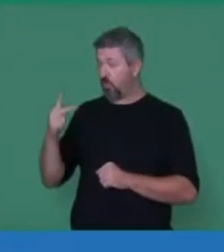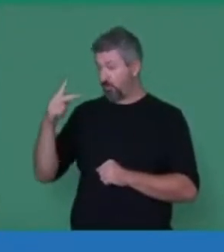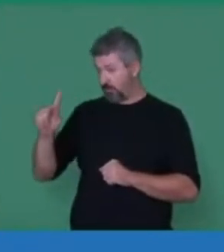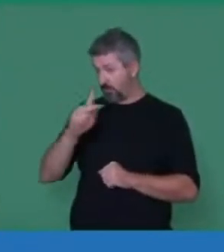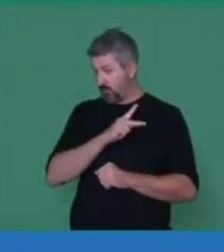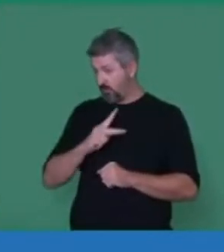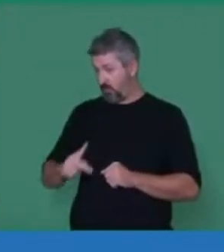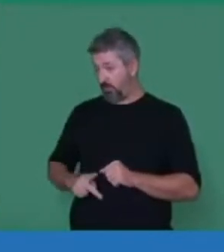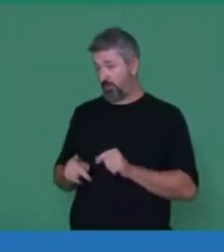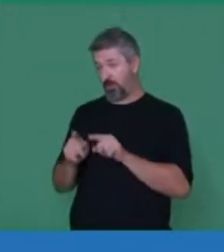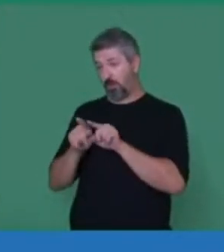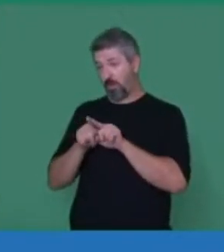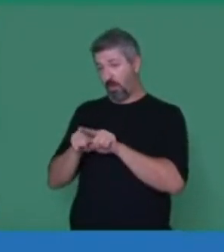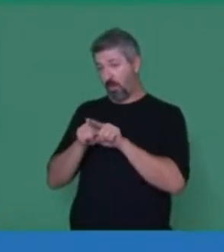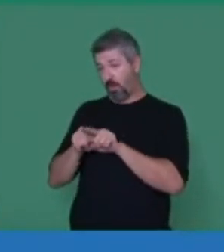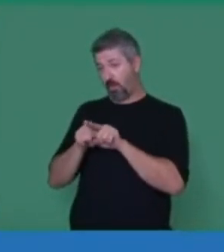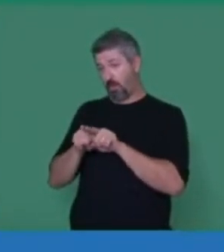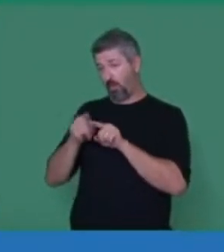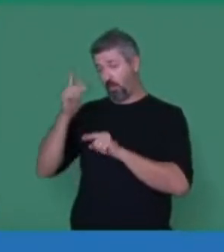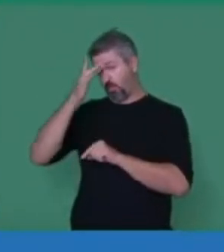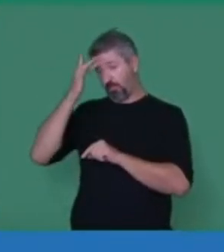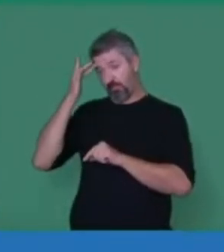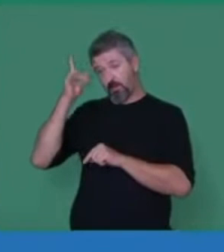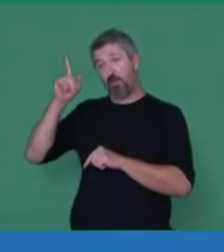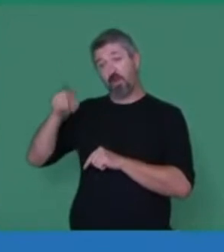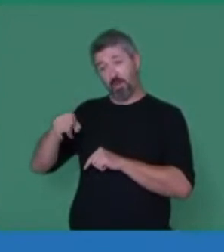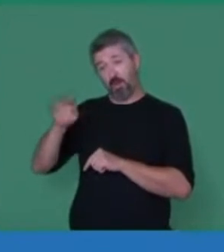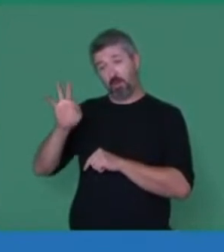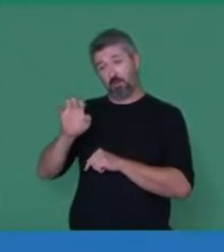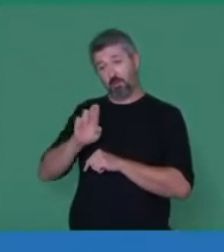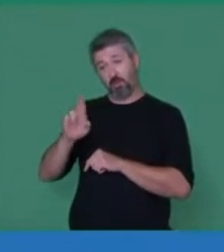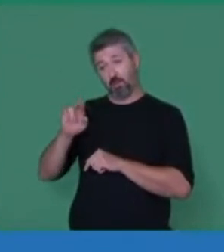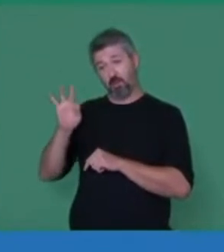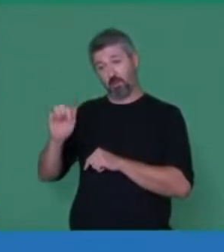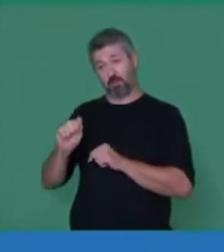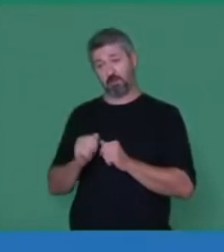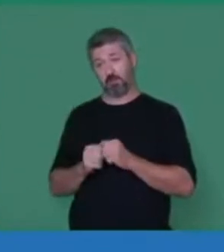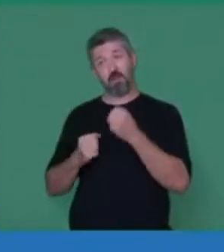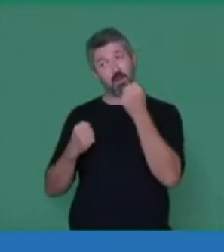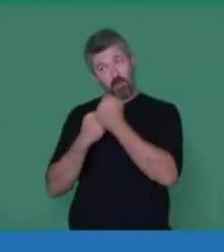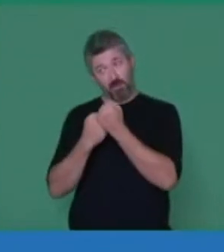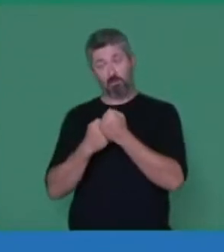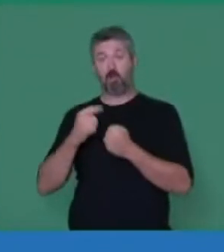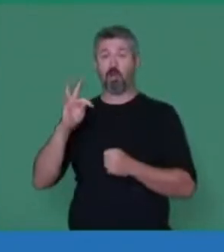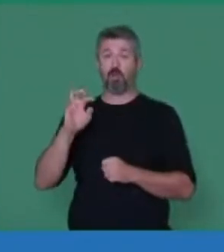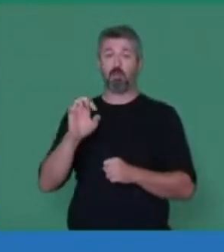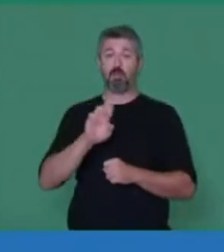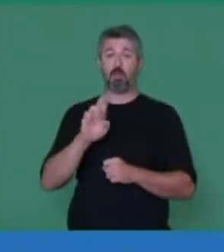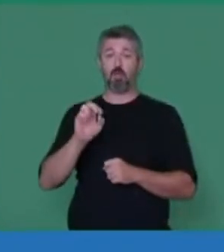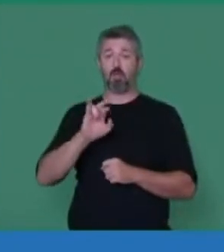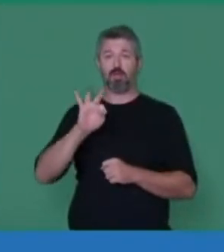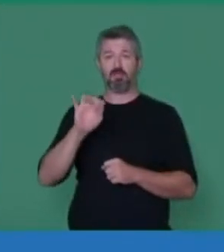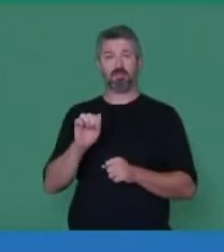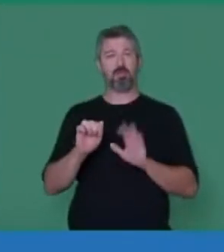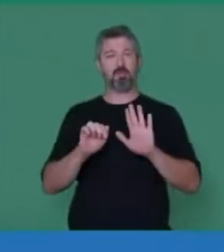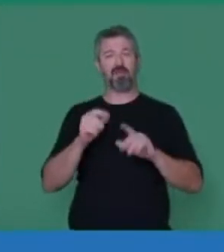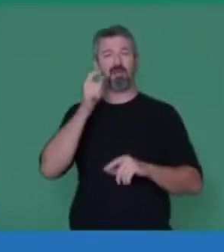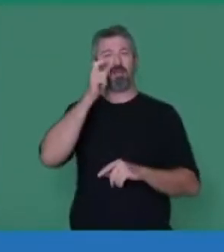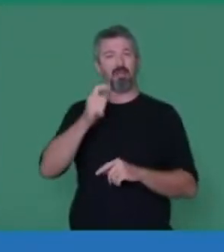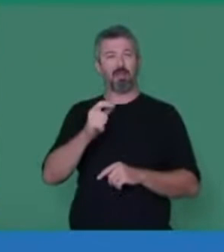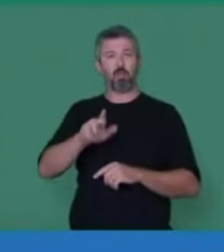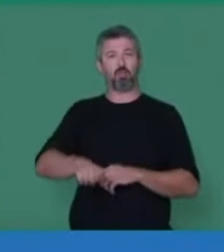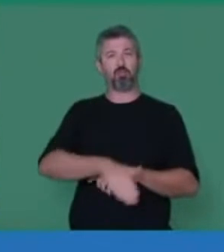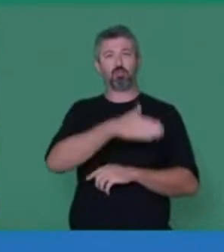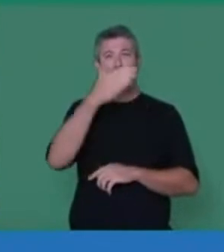O seu presidente anda de mãos dadas com pessoas que são terroristas e que apoiam o terrorismo. É interessante que durante todo esse dia